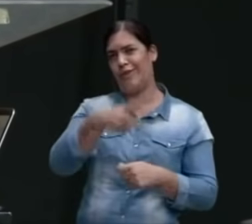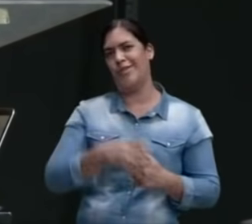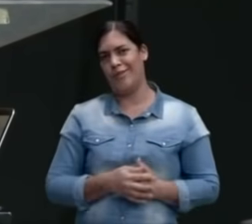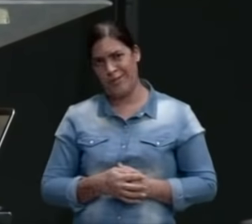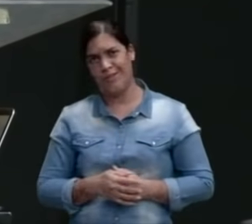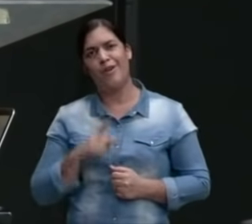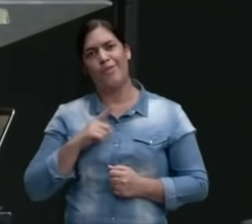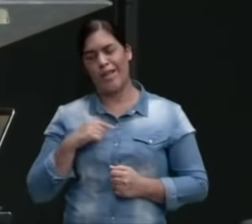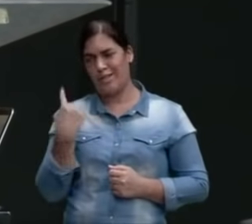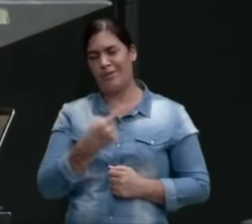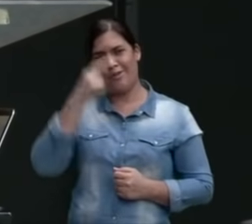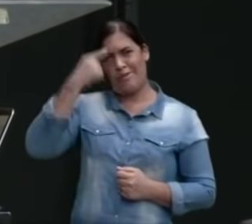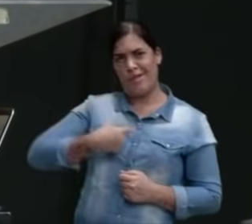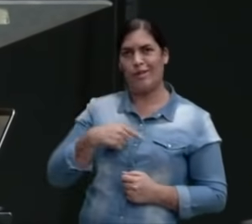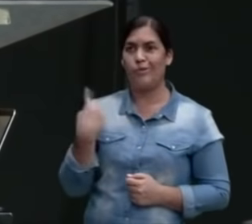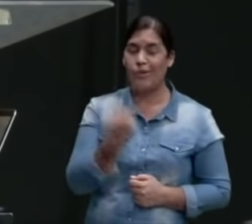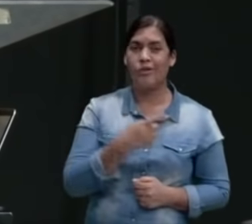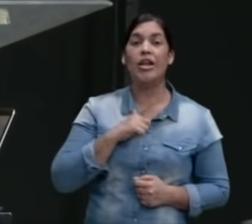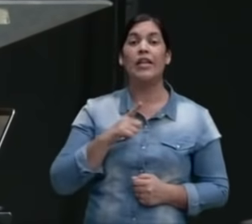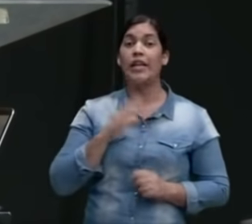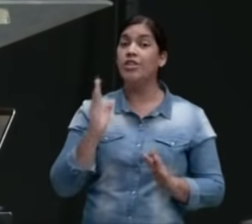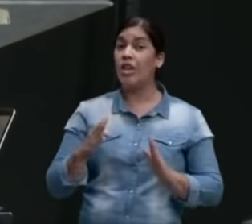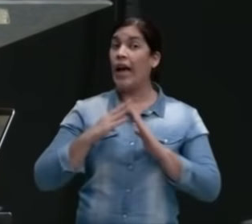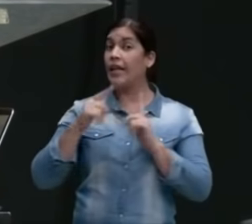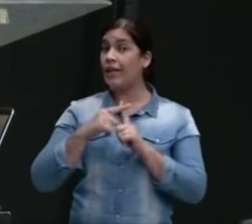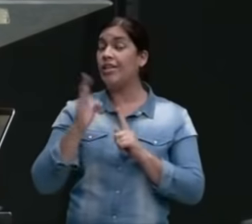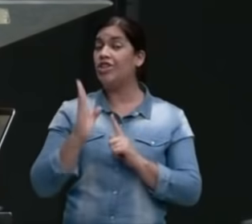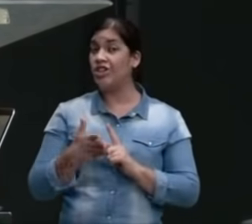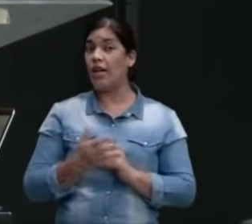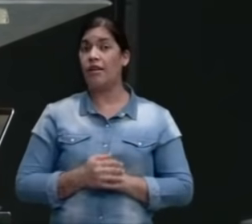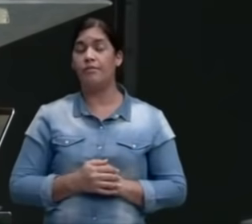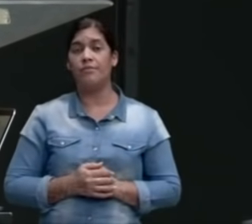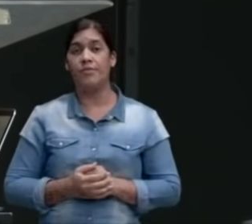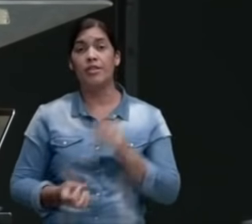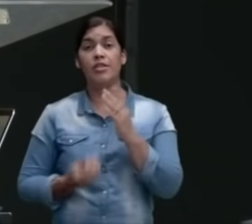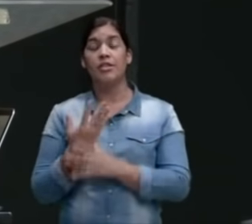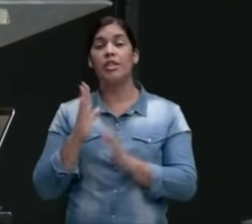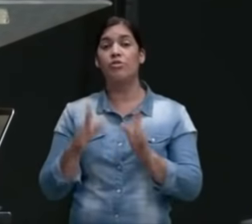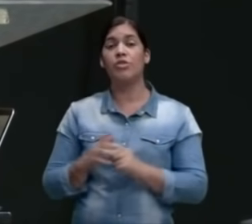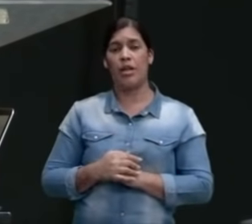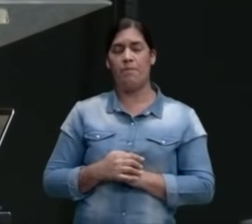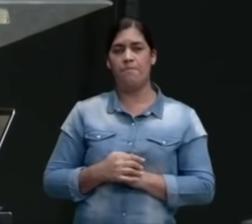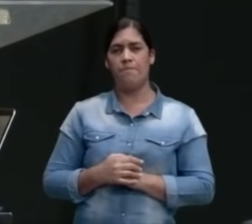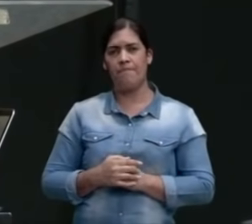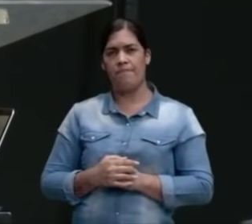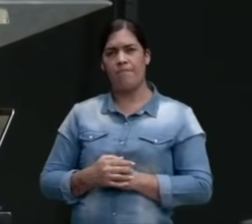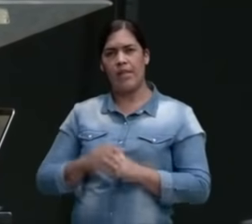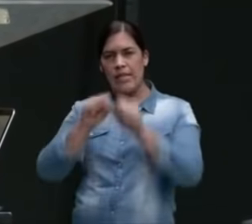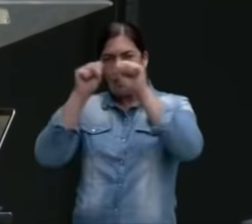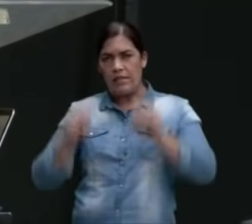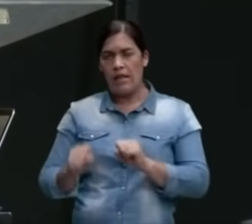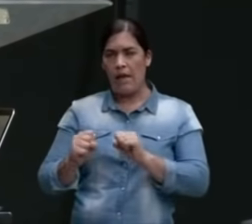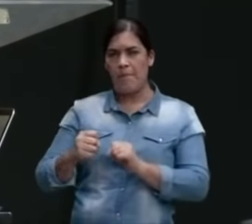que já tem igrejas, olha como é que é fácil ser manipulado, já tem igrejas implantando reconhecimento facial